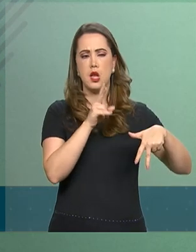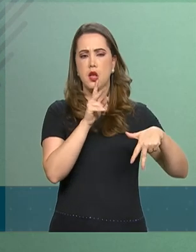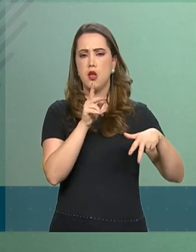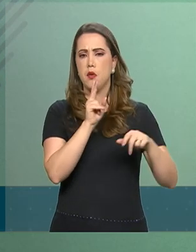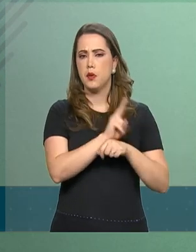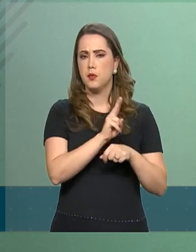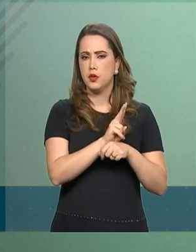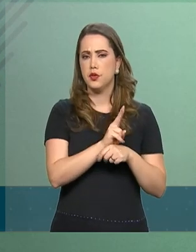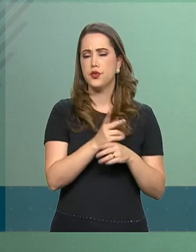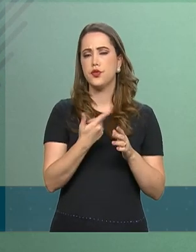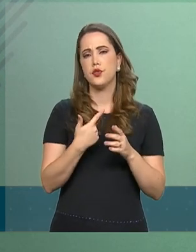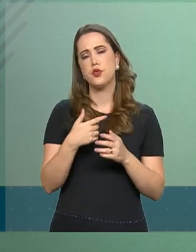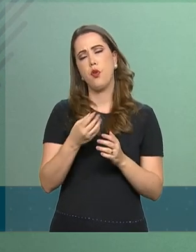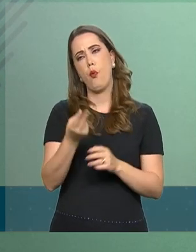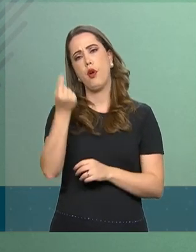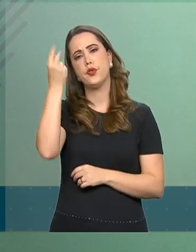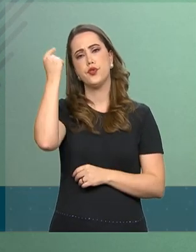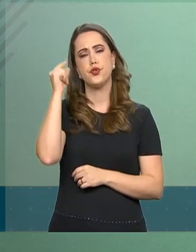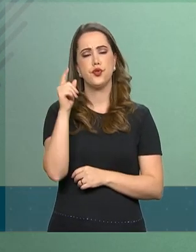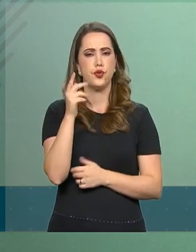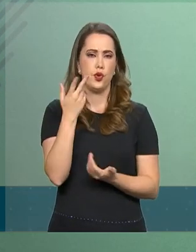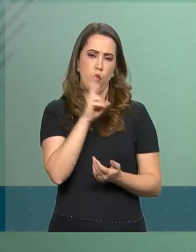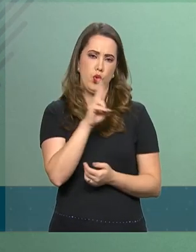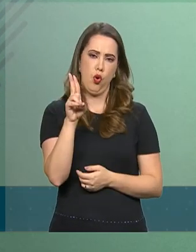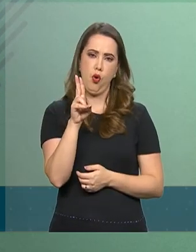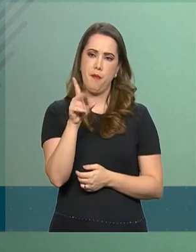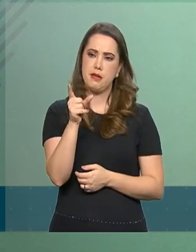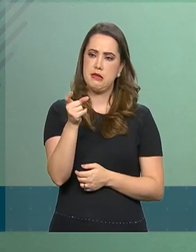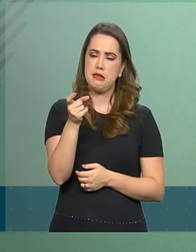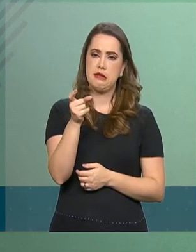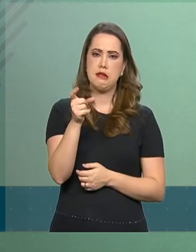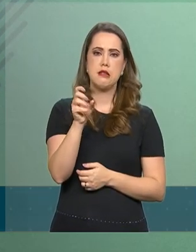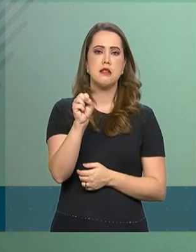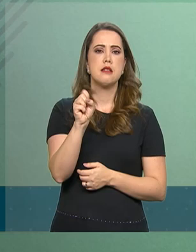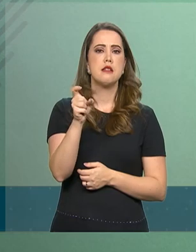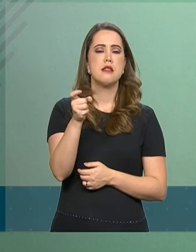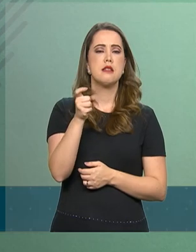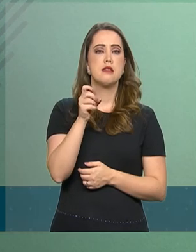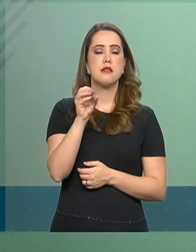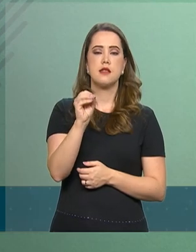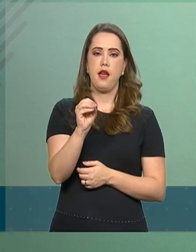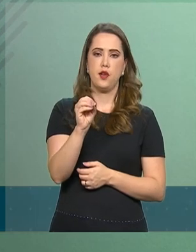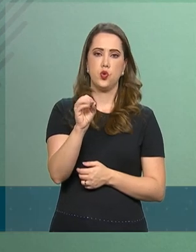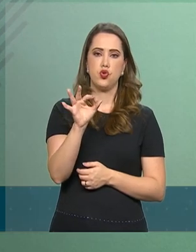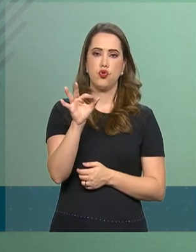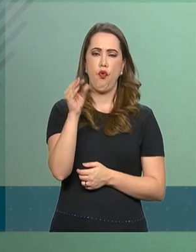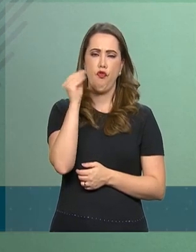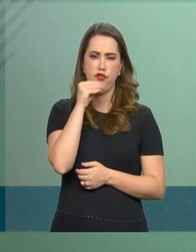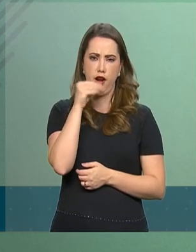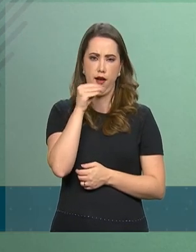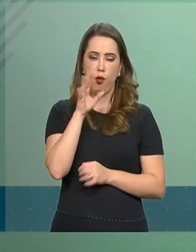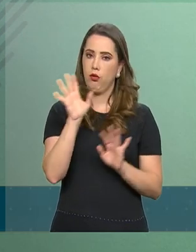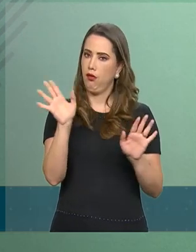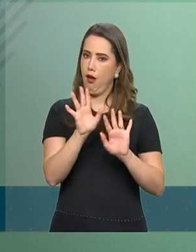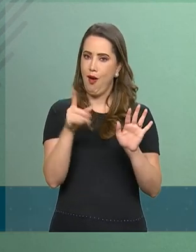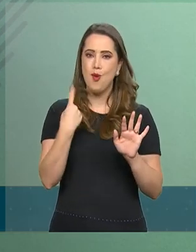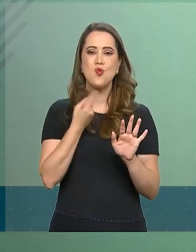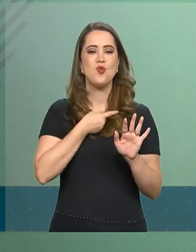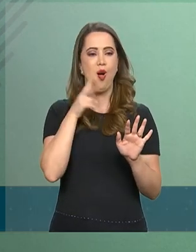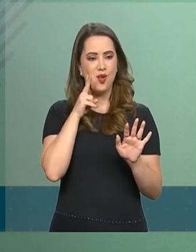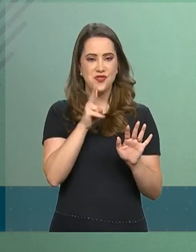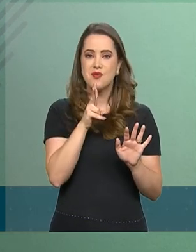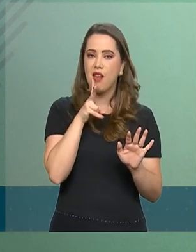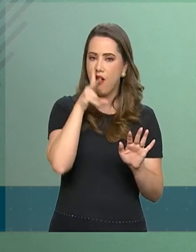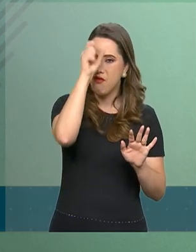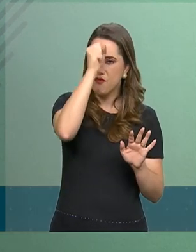sexo frágil que realmente de frágil não há nada nós consideramos extremamente fortes e partícipes da